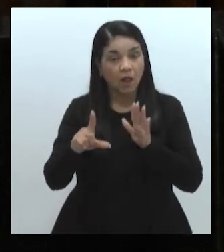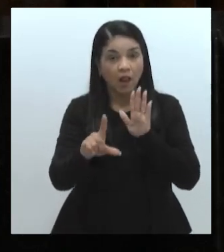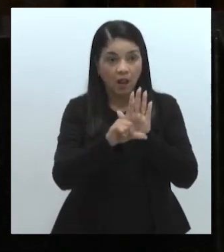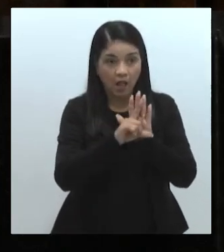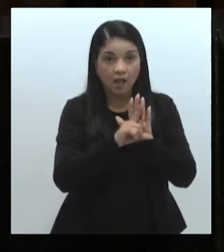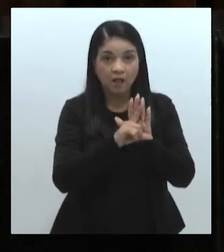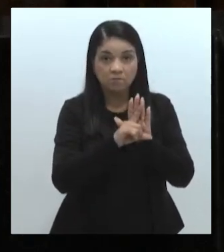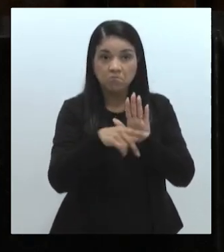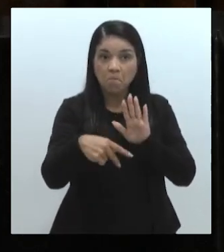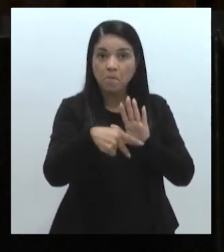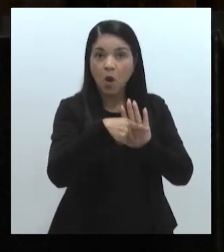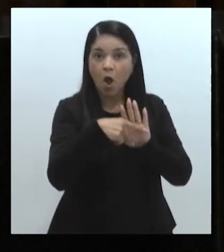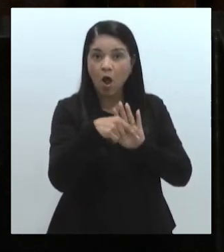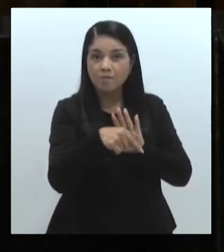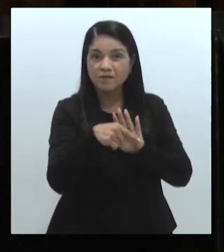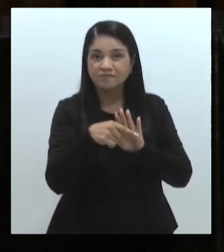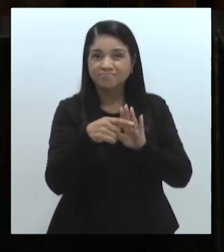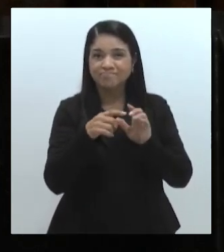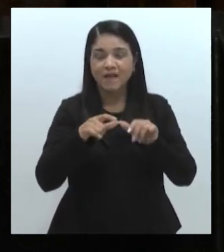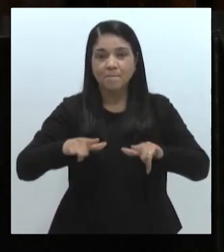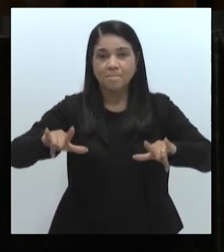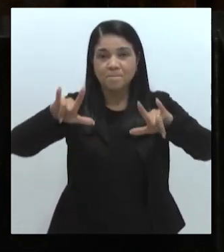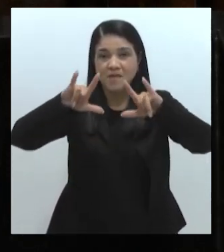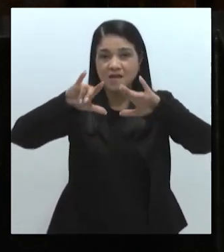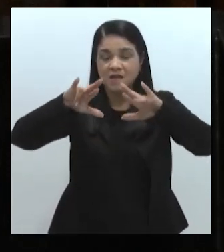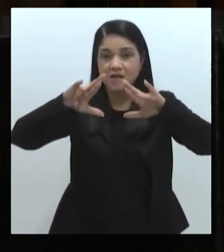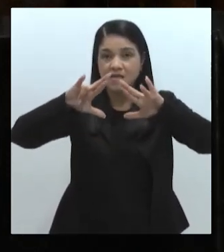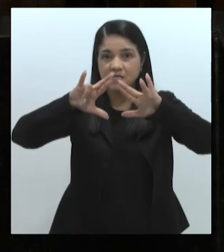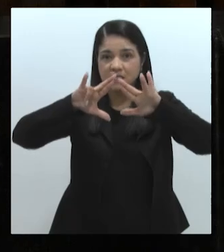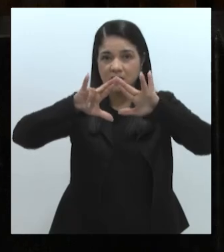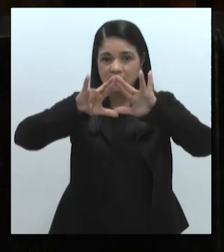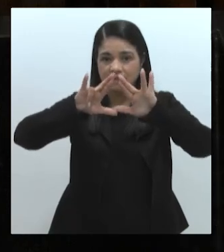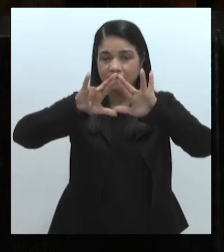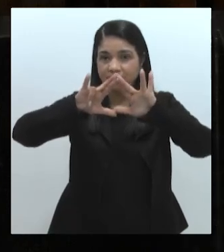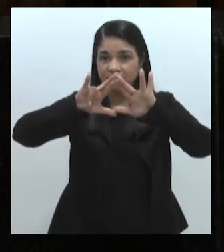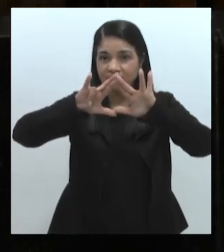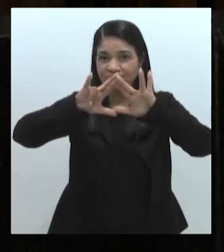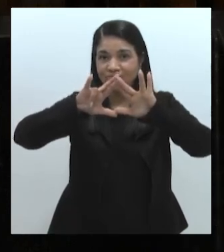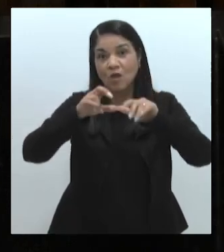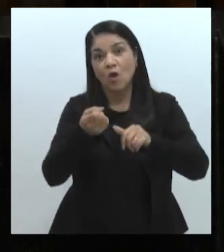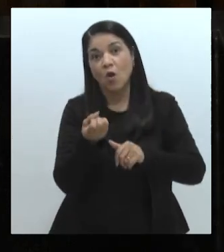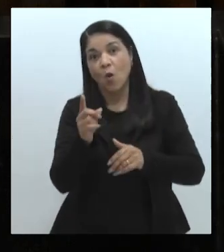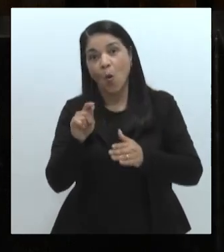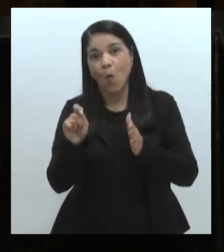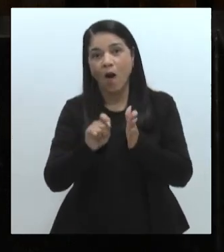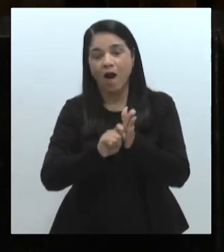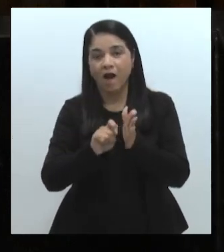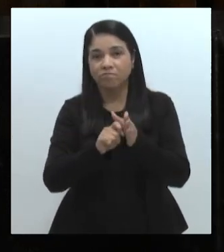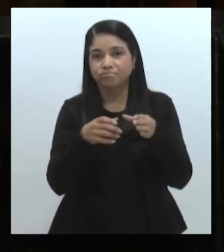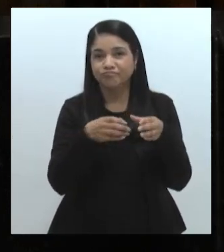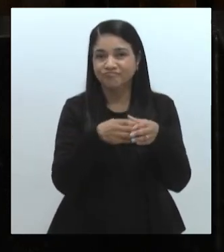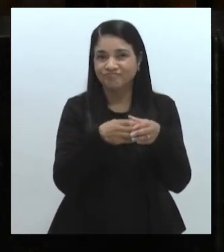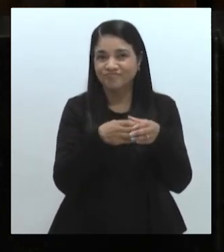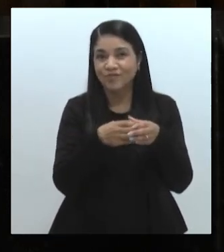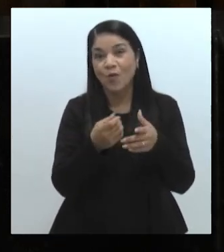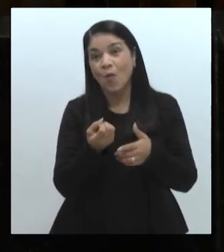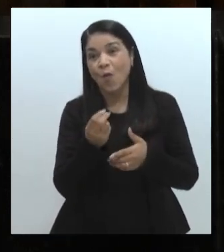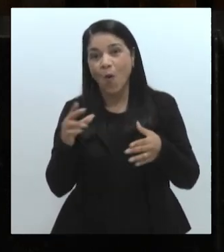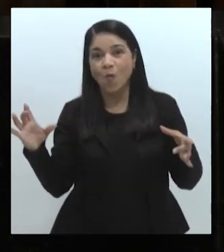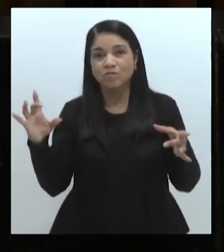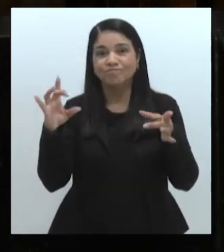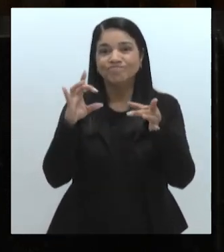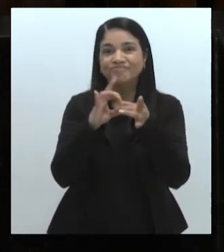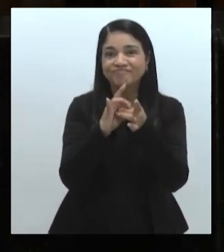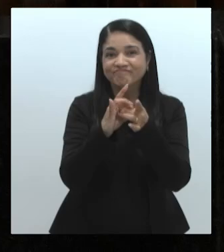milícias, ou ditadas pelo narco, ou por ambos, associados. Isto